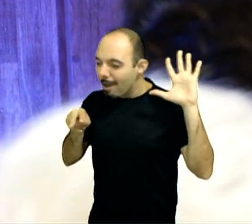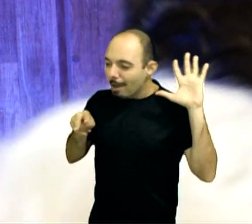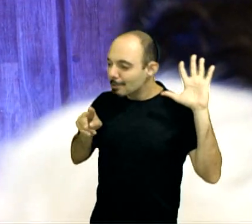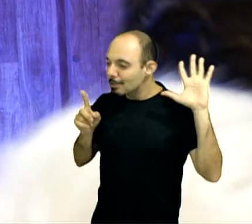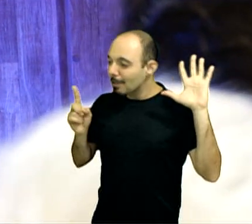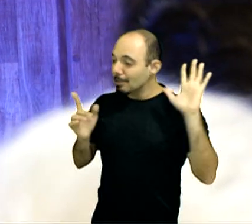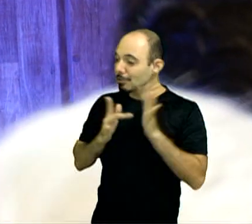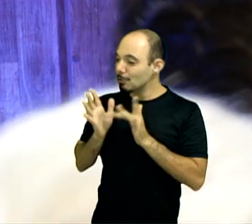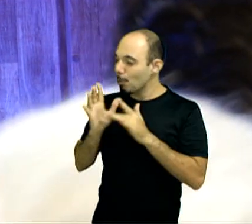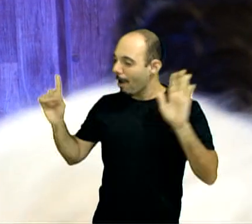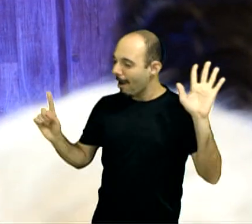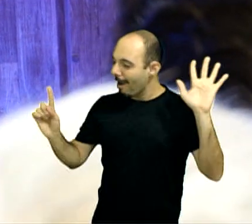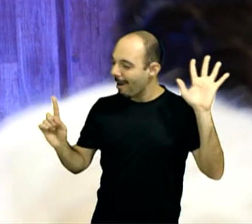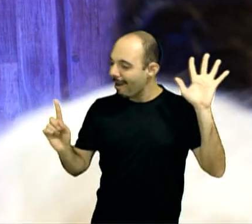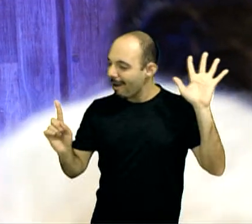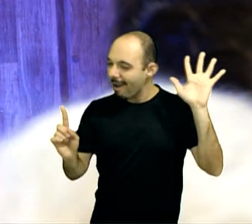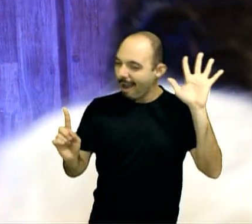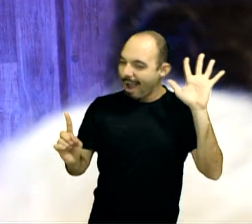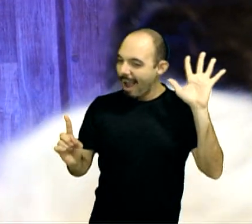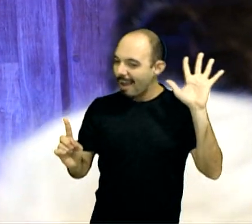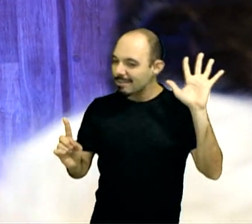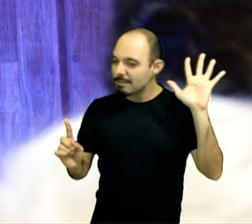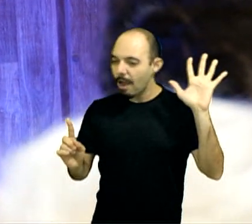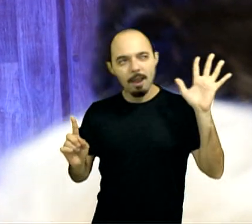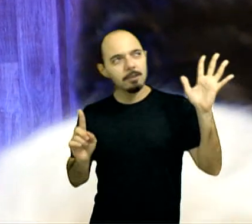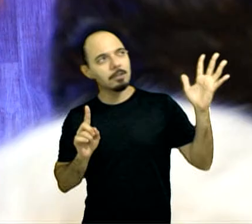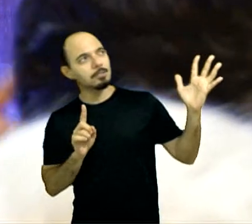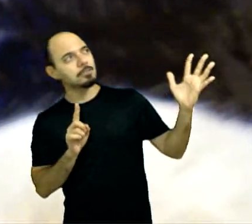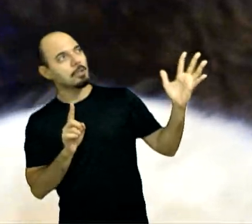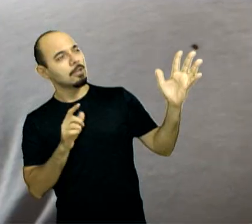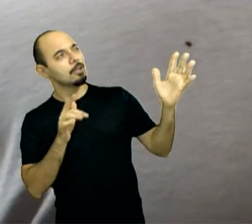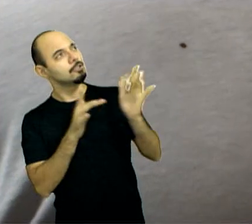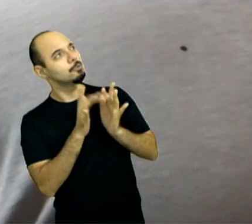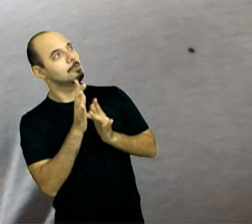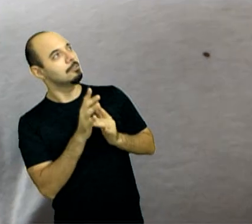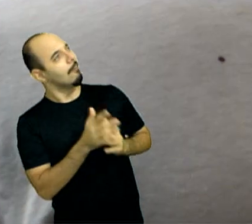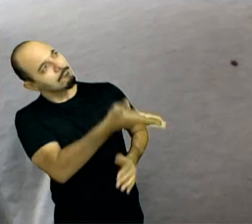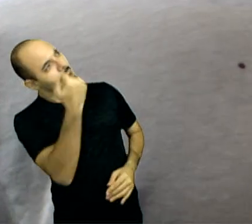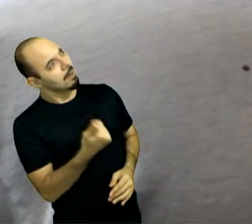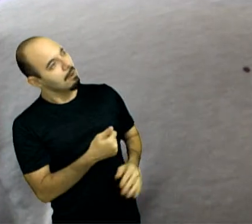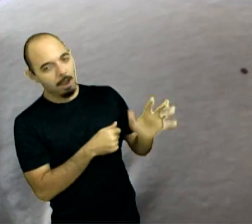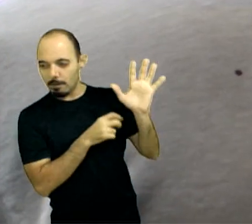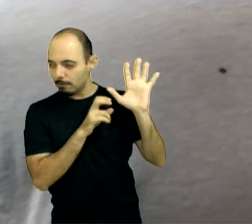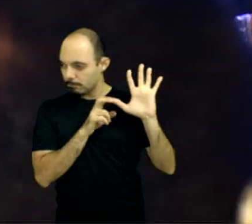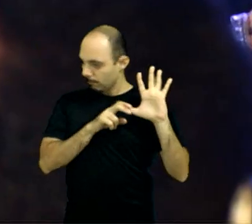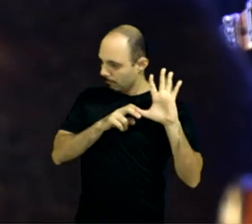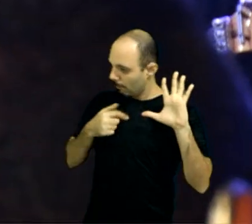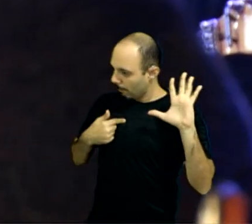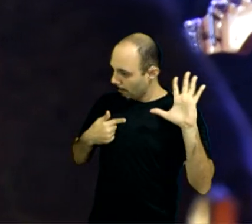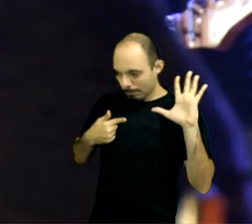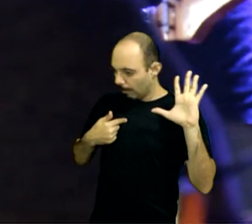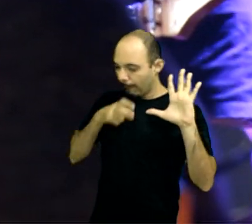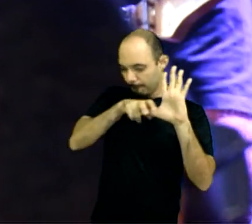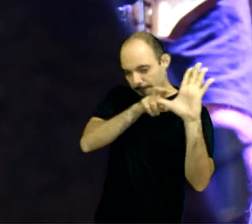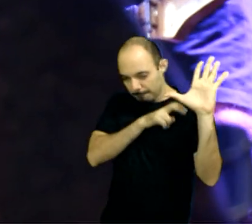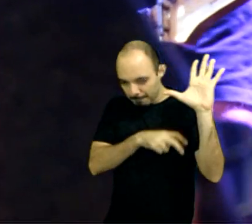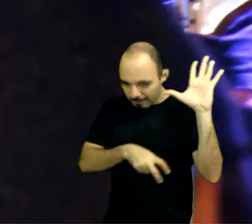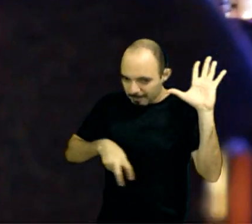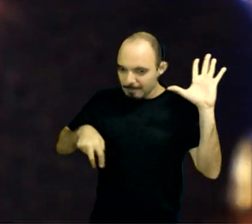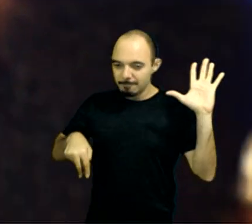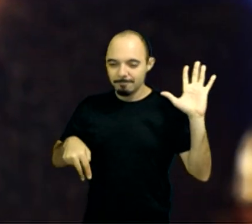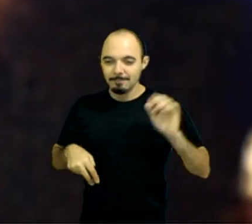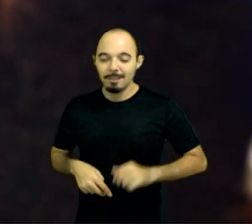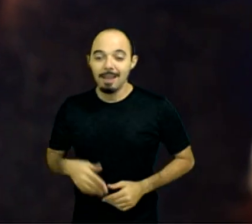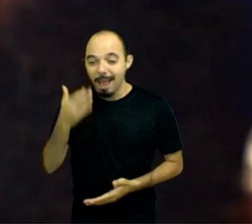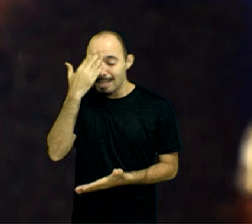depressa. Eu entendo que todas as vezes que eu quero encontrar o Senhor, Ele me encontra. Toda vez que eu